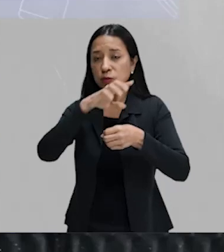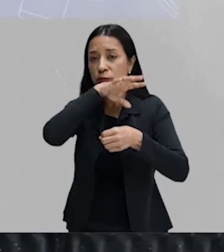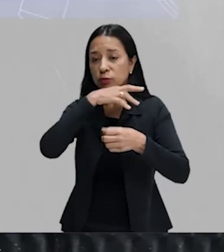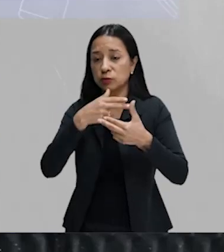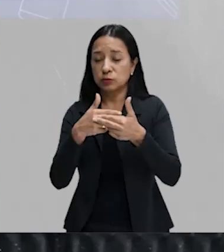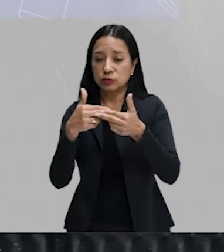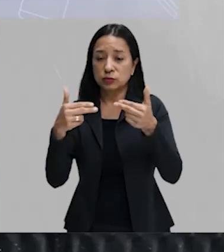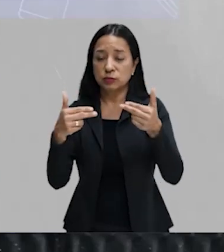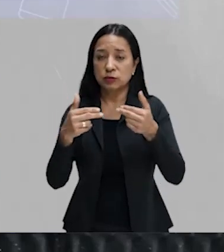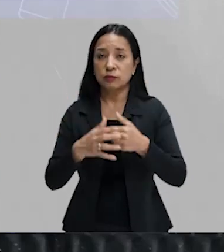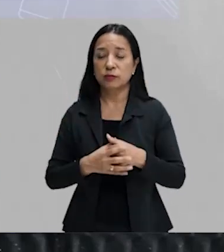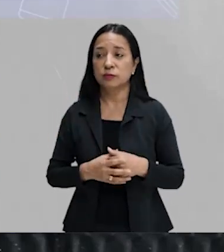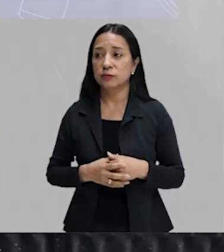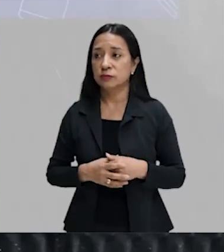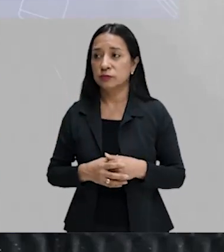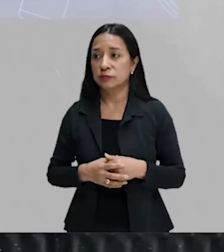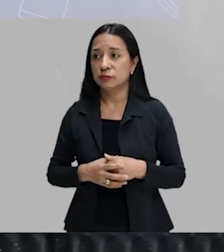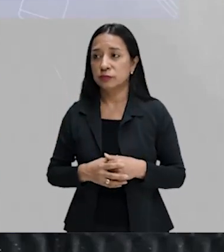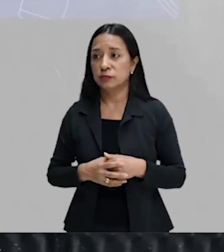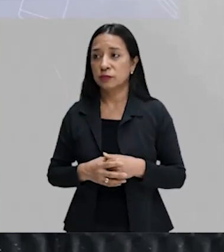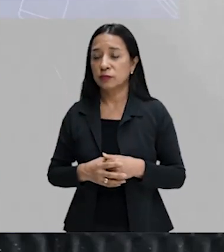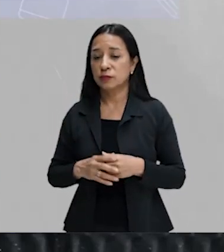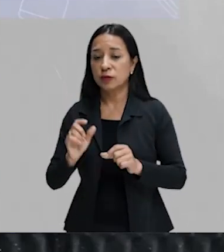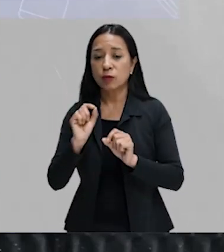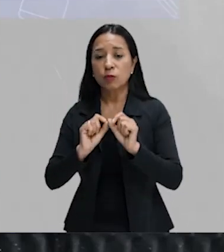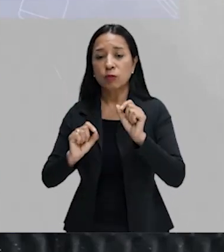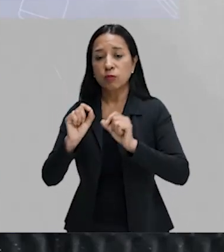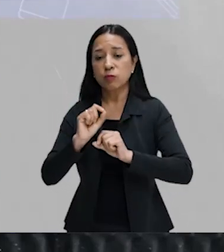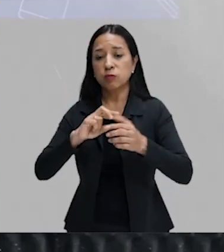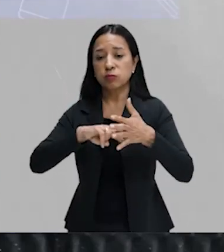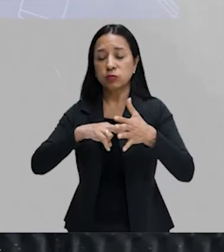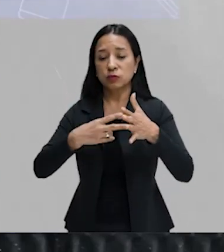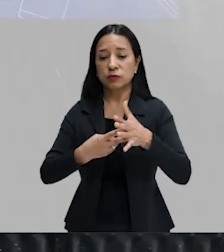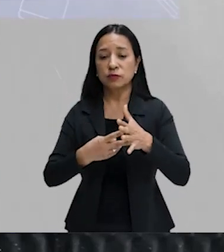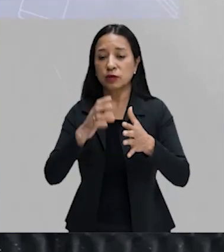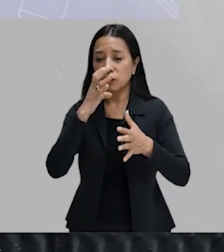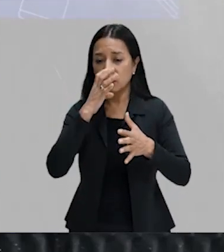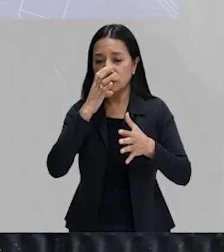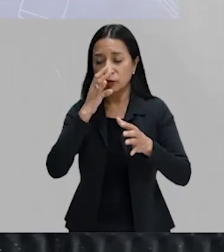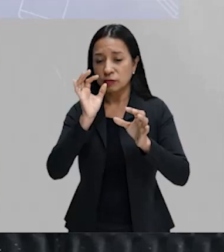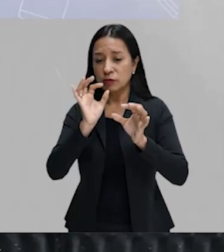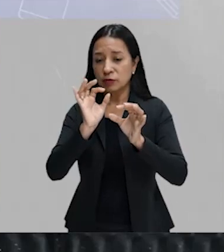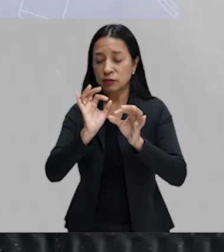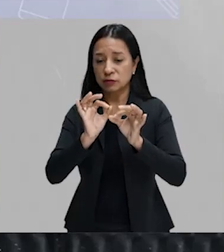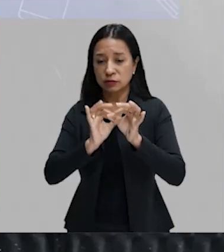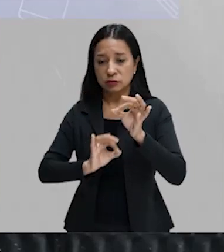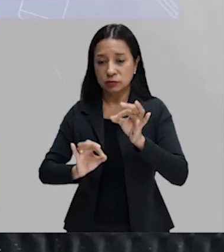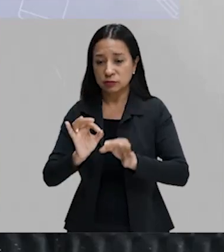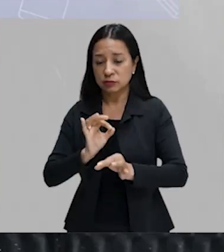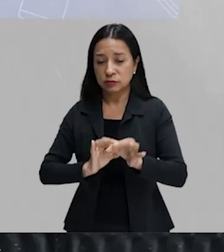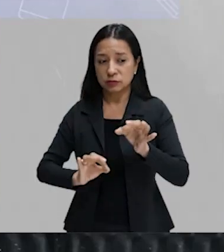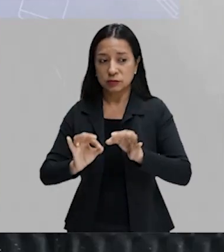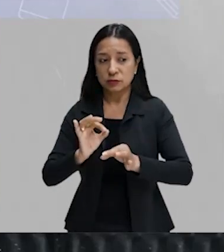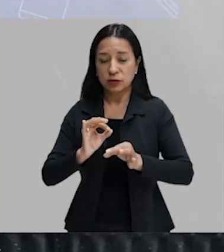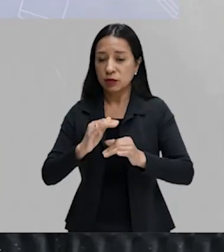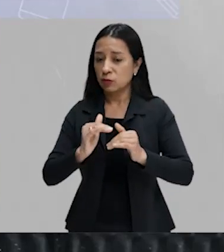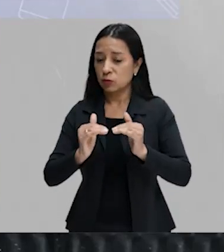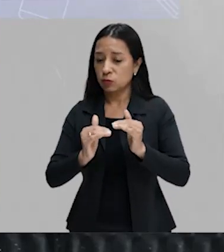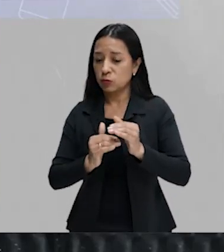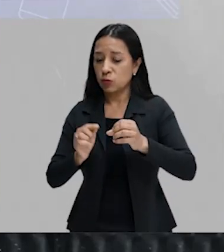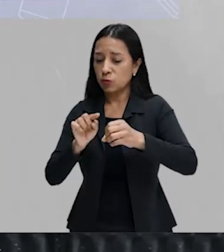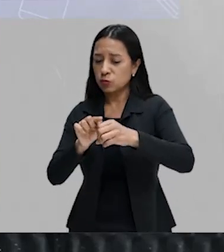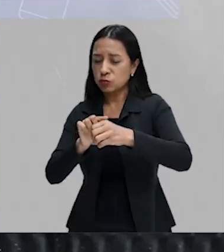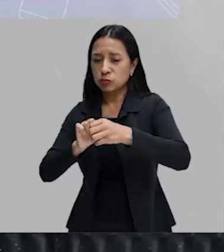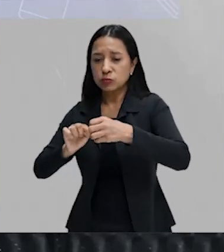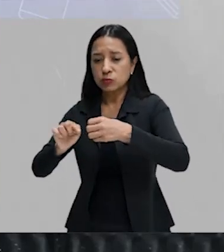Então, esse celoma, o que vai ser? O celoma, você vai observar que ele é formado, esse espaço ele está totalmente